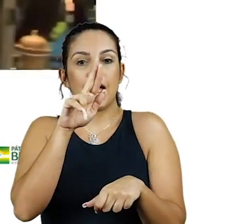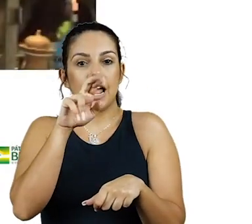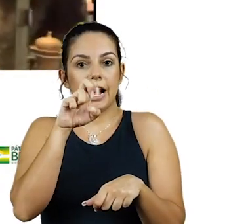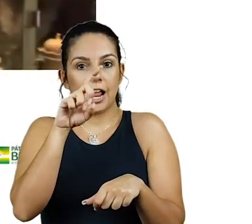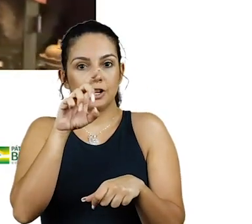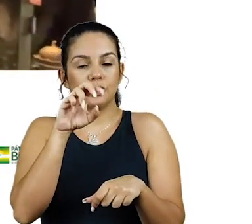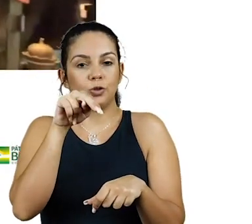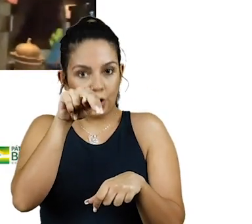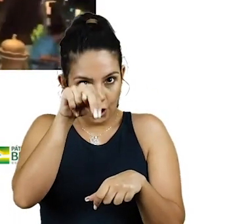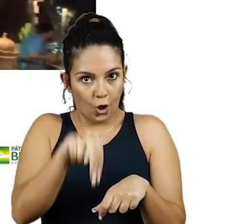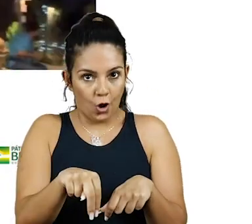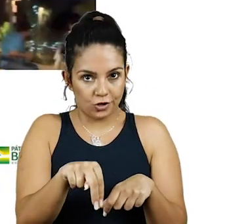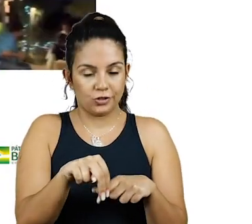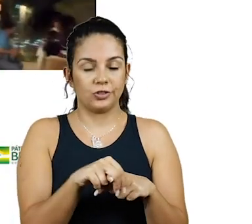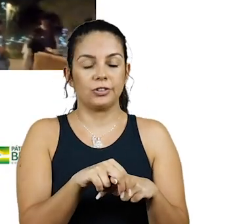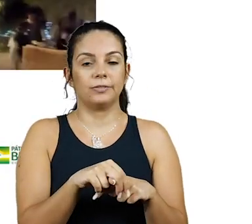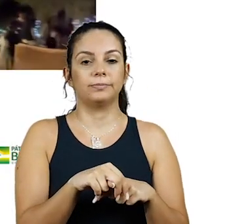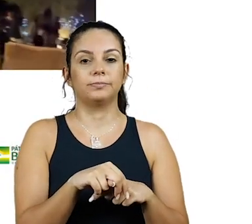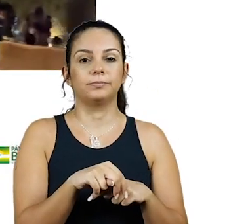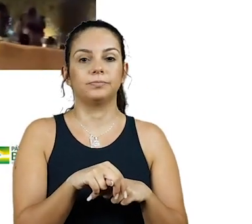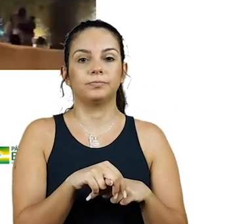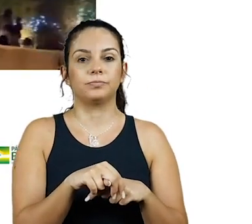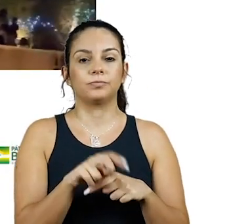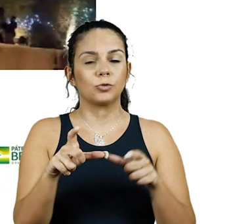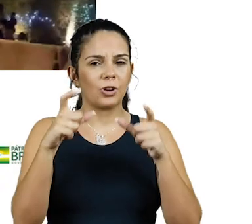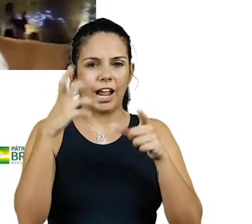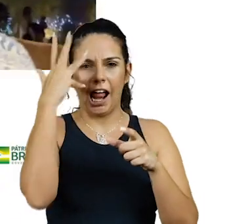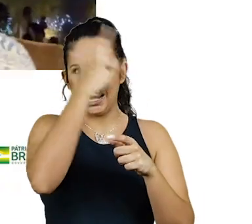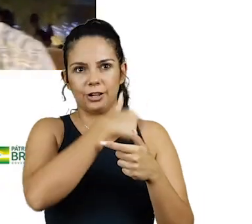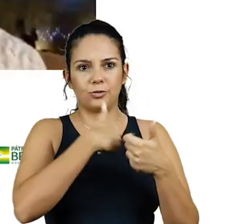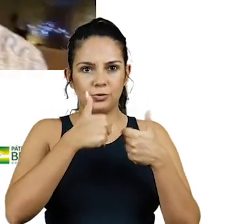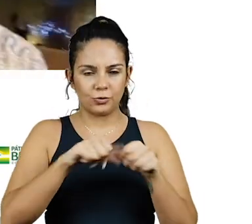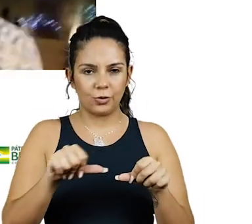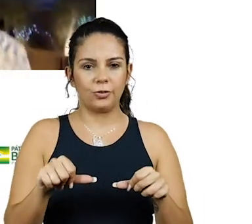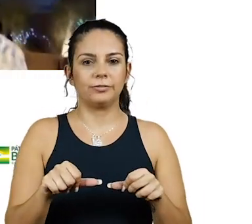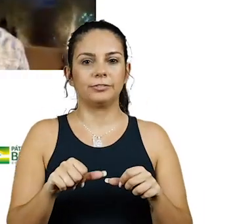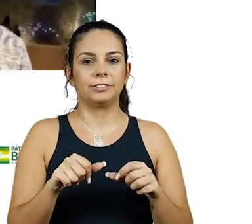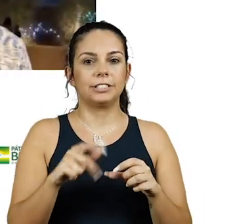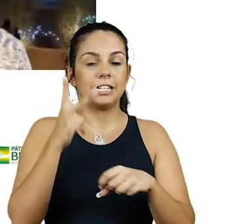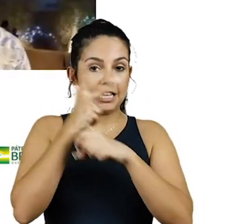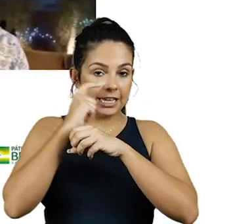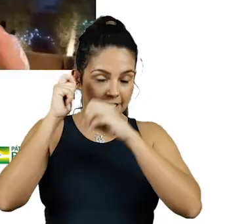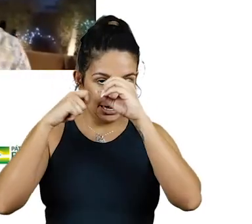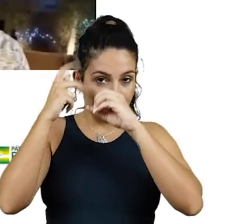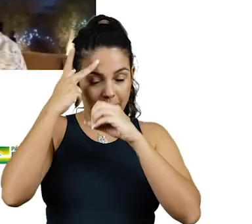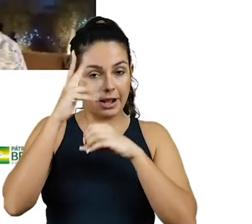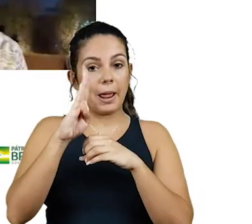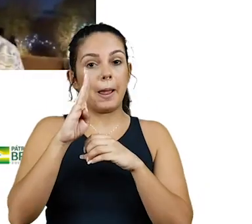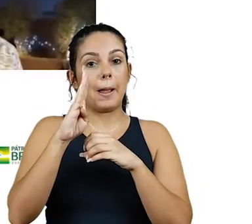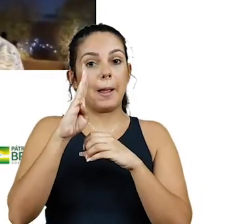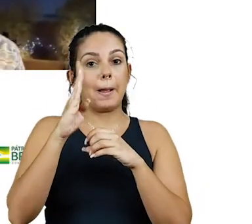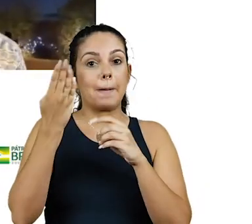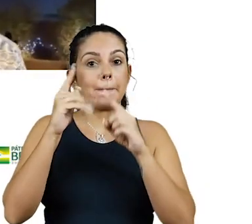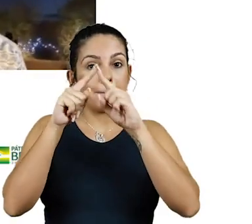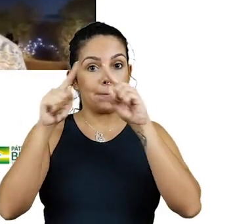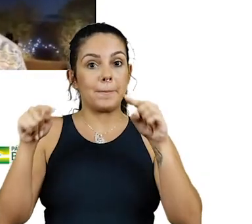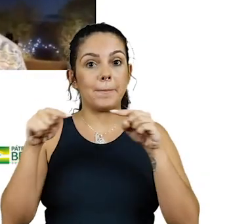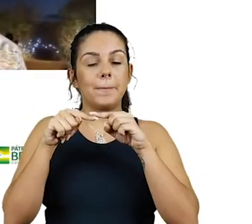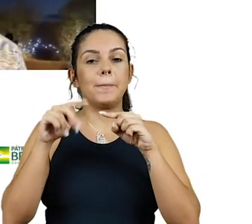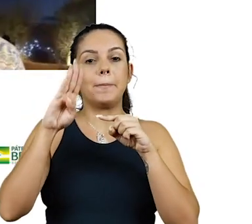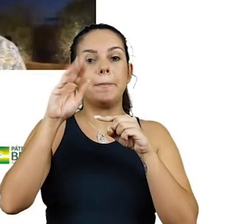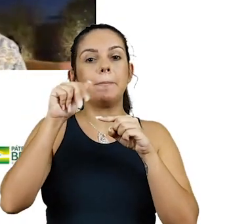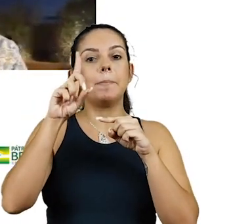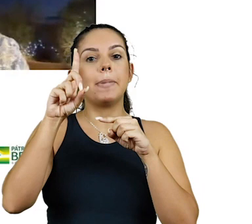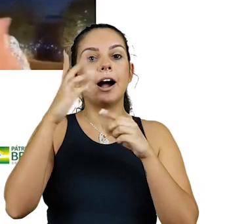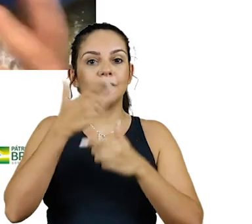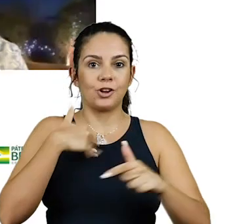lugar deslumbrante que se chama Pedra do Sapo. E estou, obviamente, gravando umas coisas aqui para a Band, que é onde eu trabalho agora, e